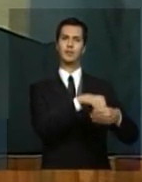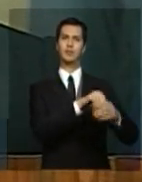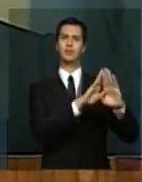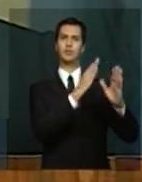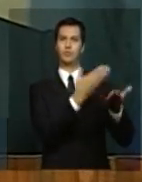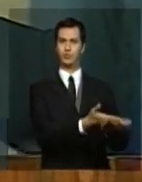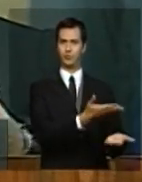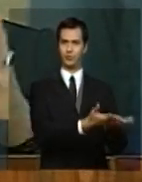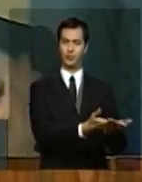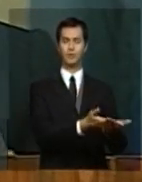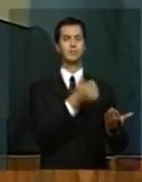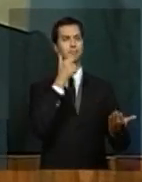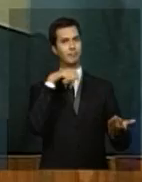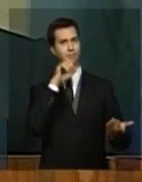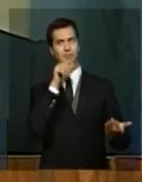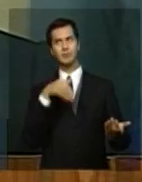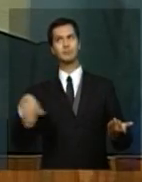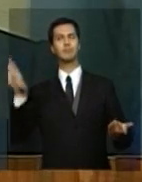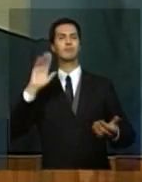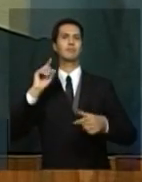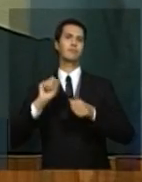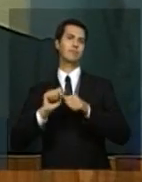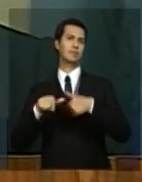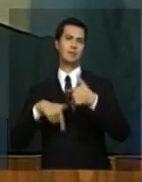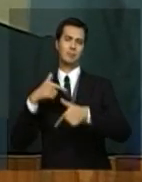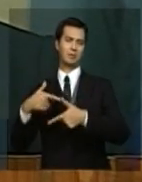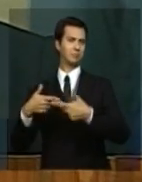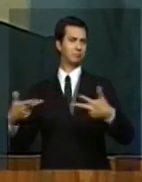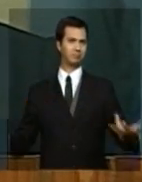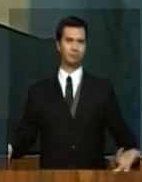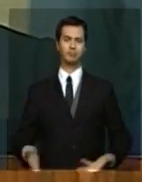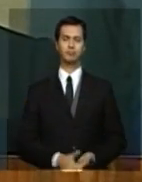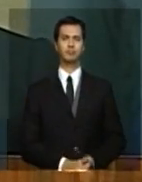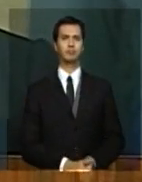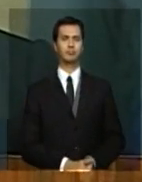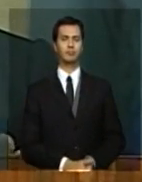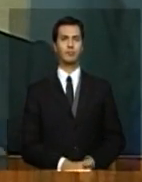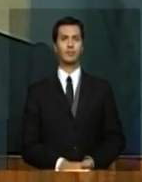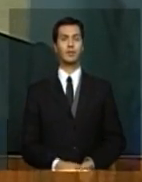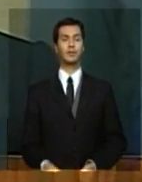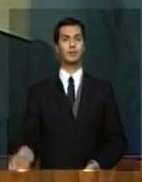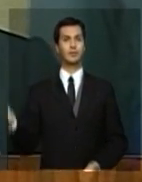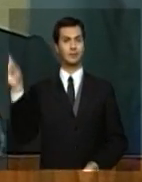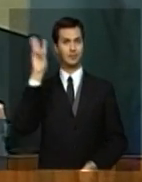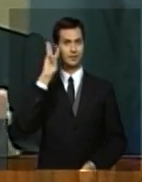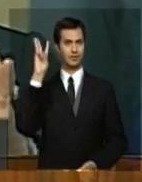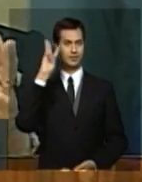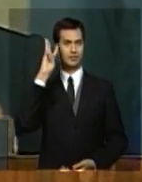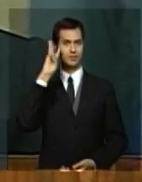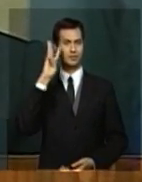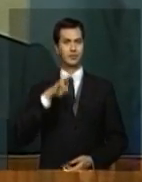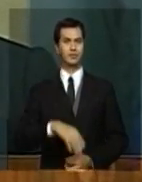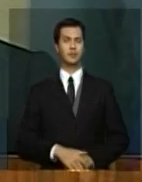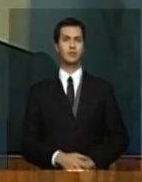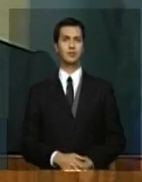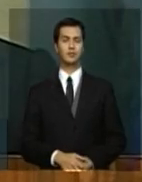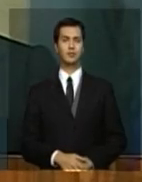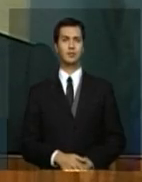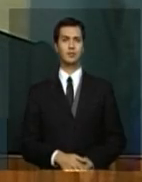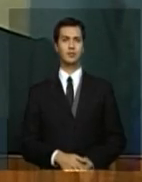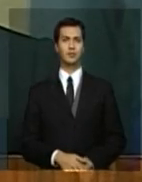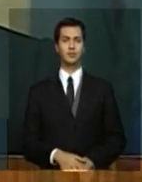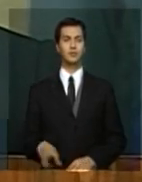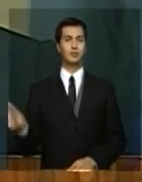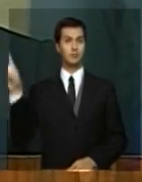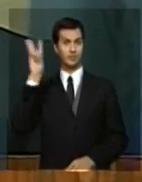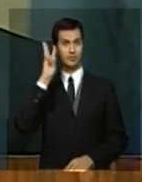creche terça-feira estivemos num número extremamente importante de